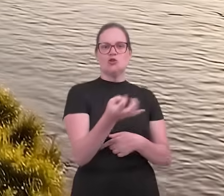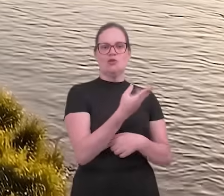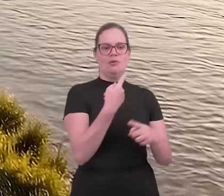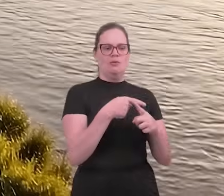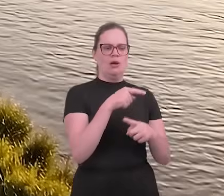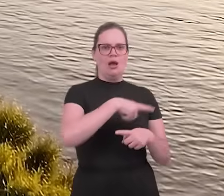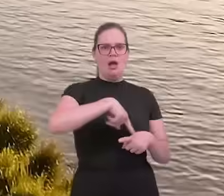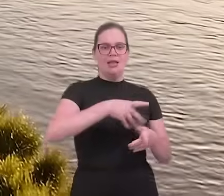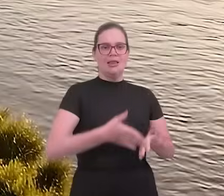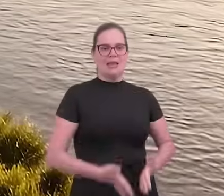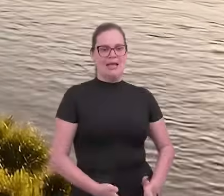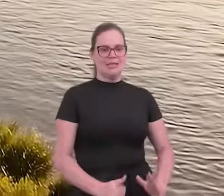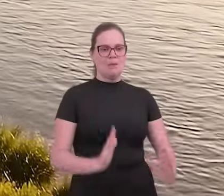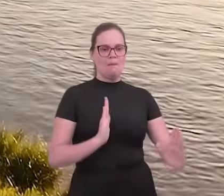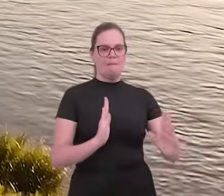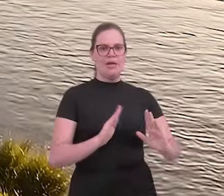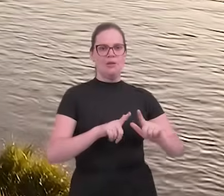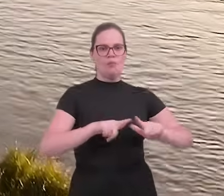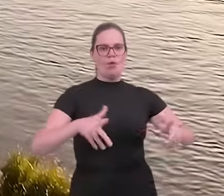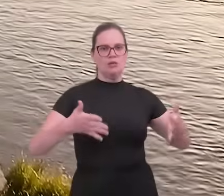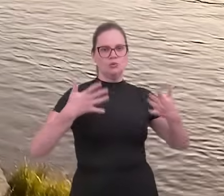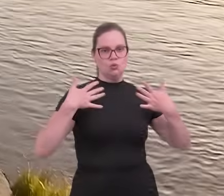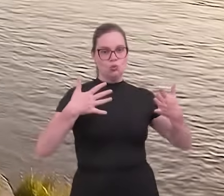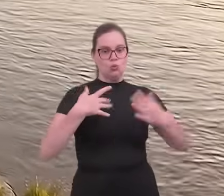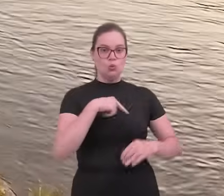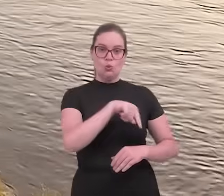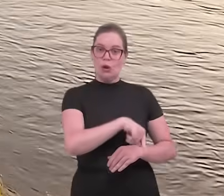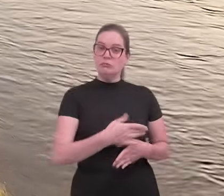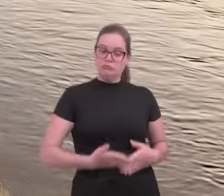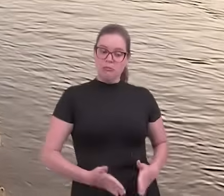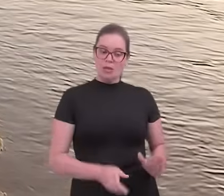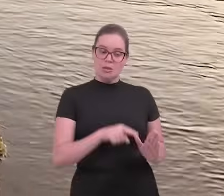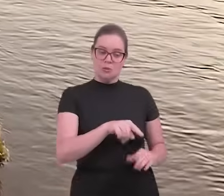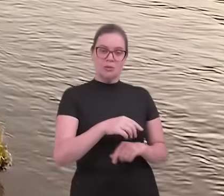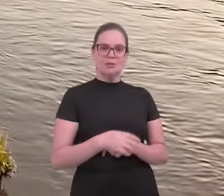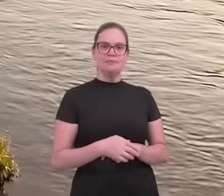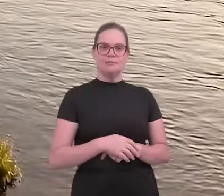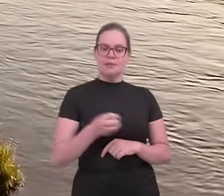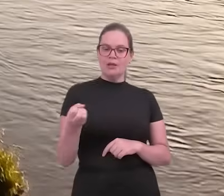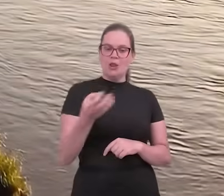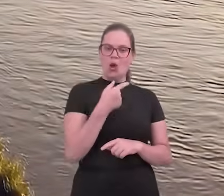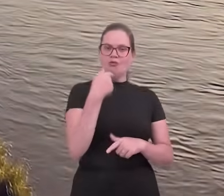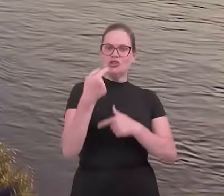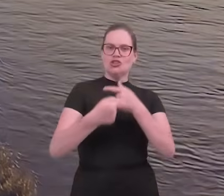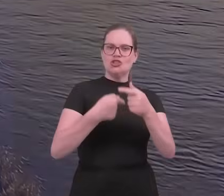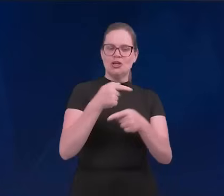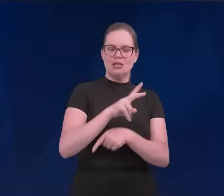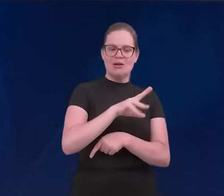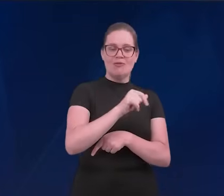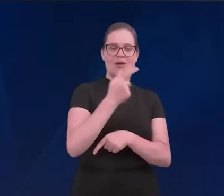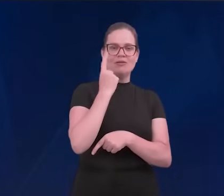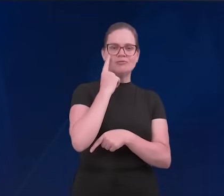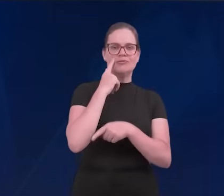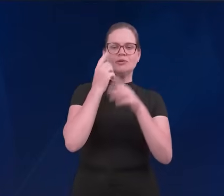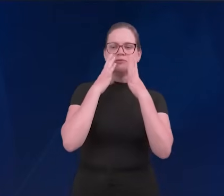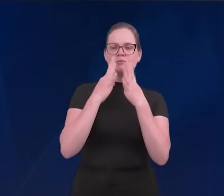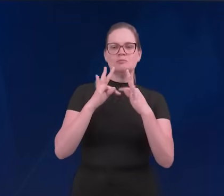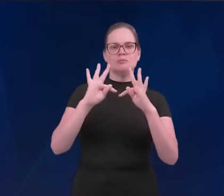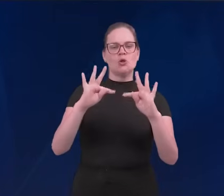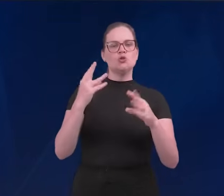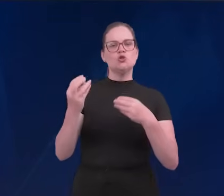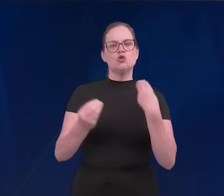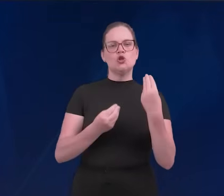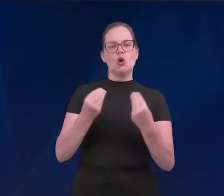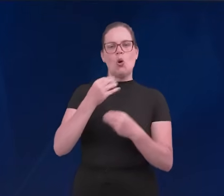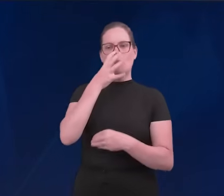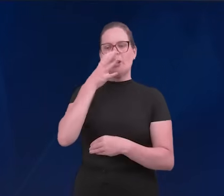deserto. É uma caminhada com Deus. E essa nova geração, ela vai testemunhar a